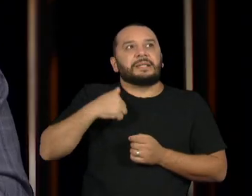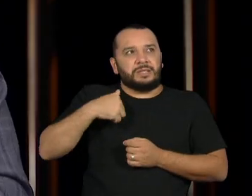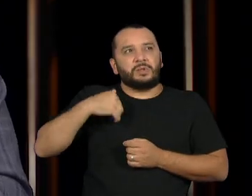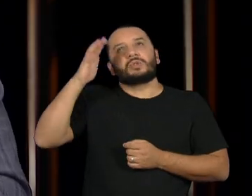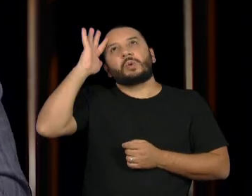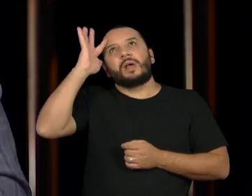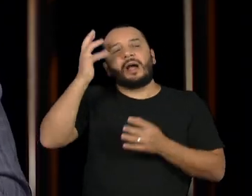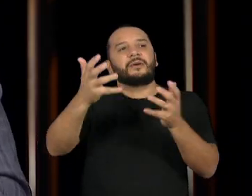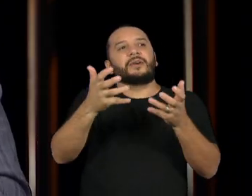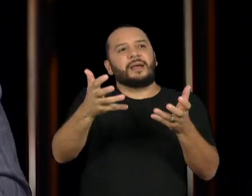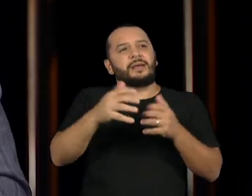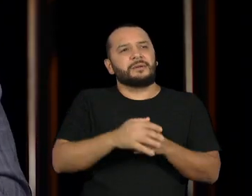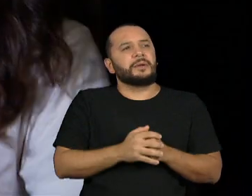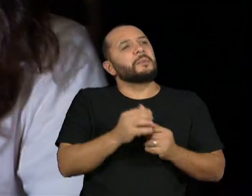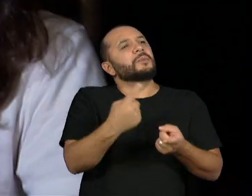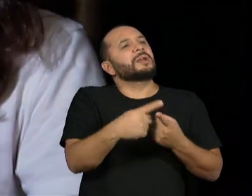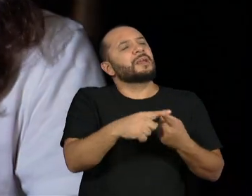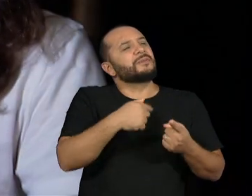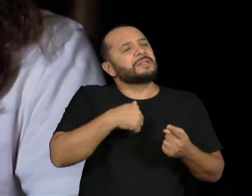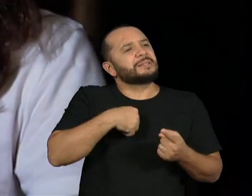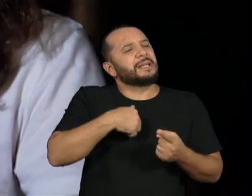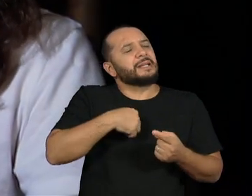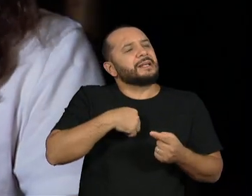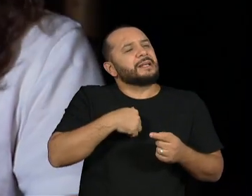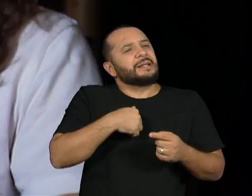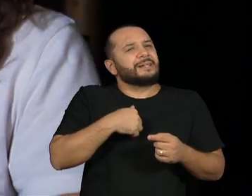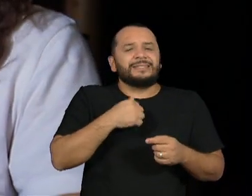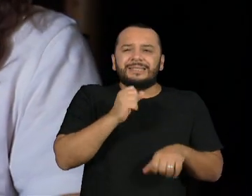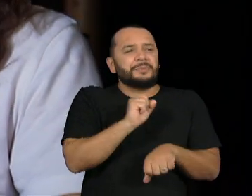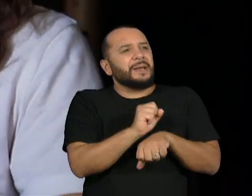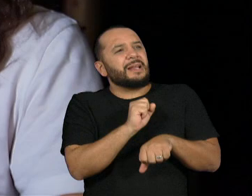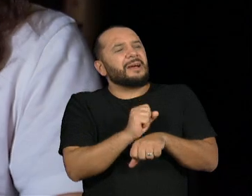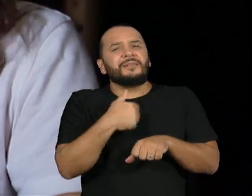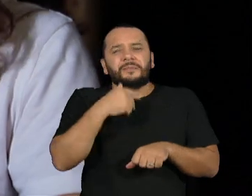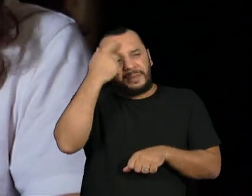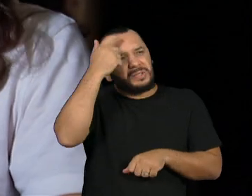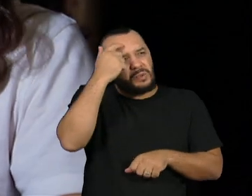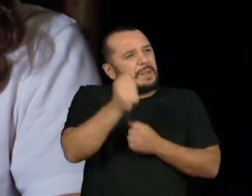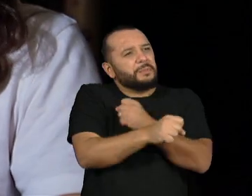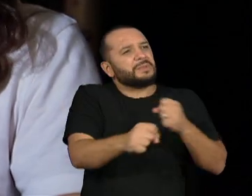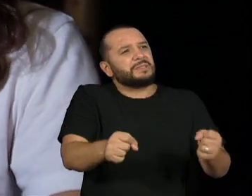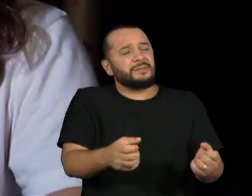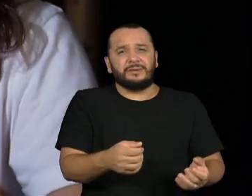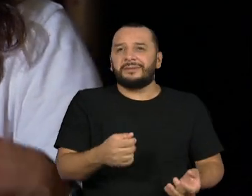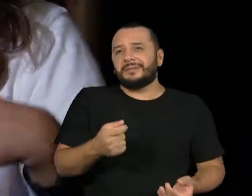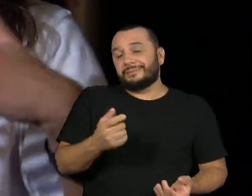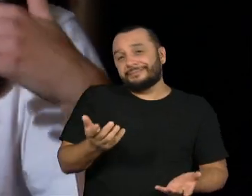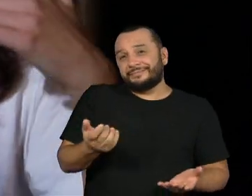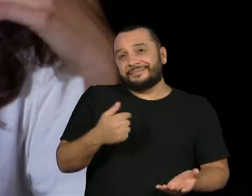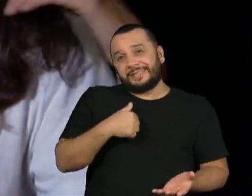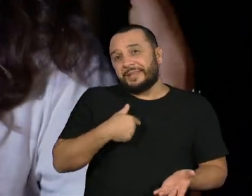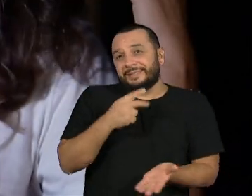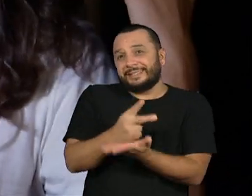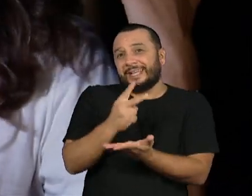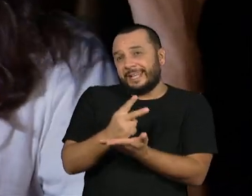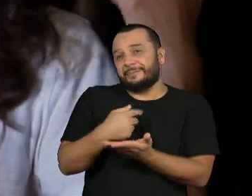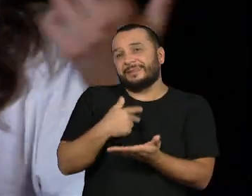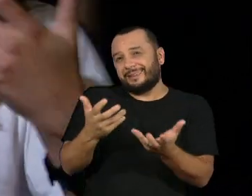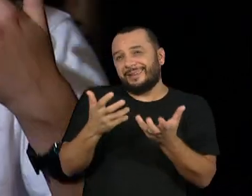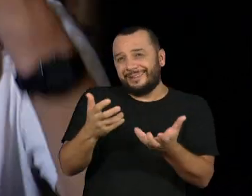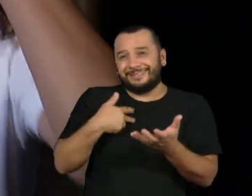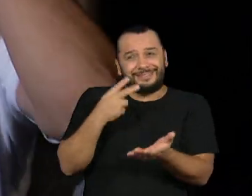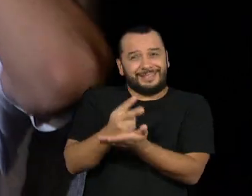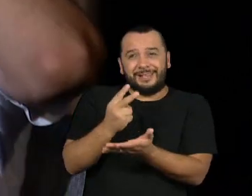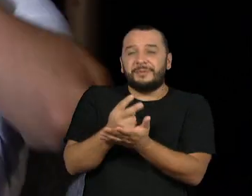Por que você não esperava? Eu sempre quis navegar em solitário, porque eu ouvi as histórias do meu